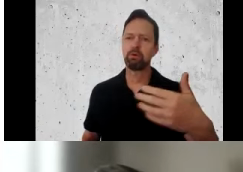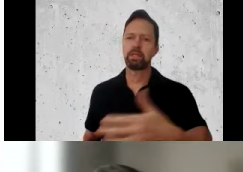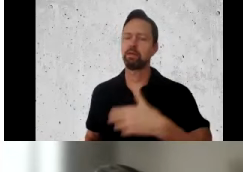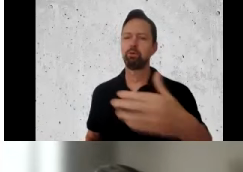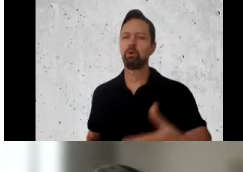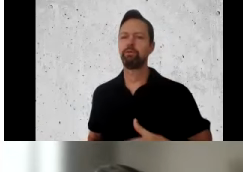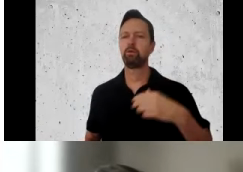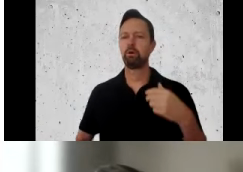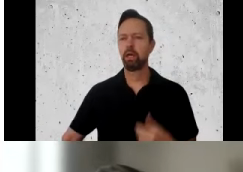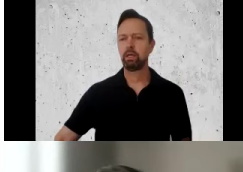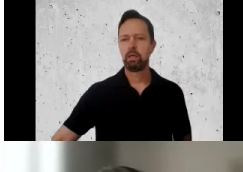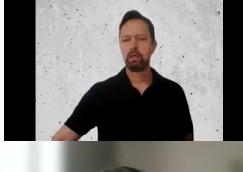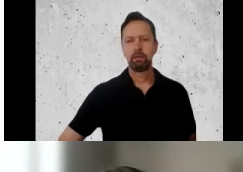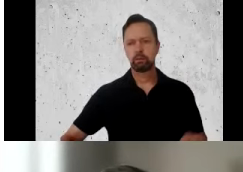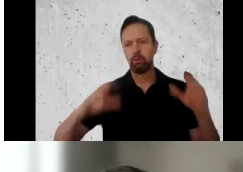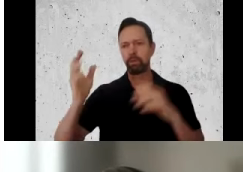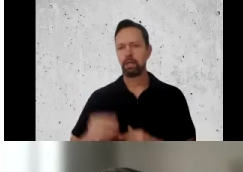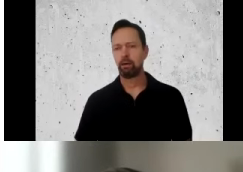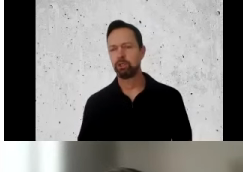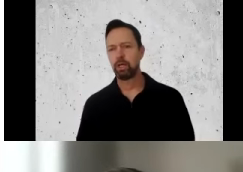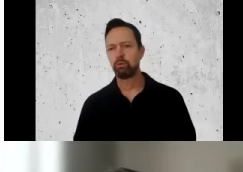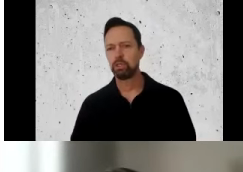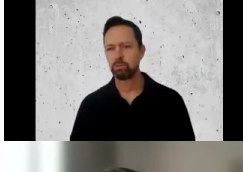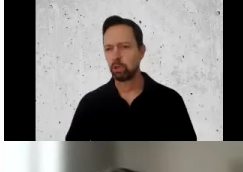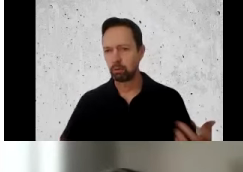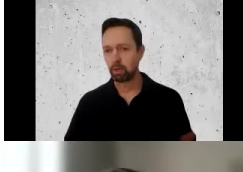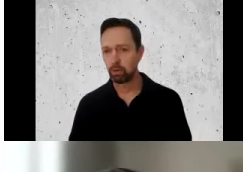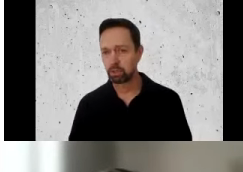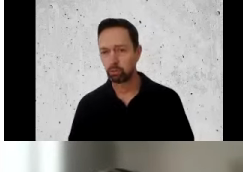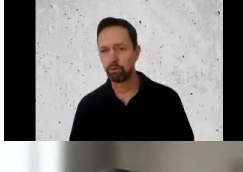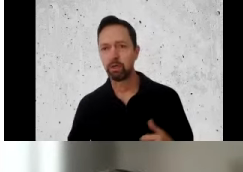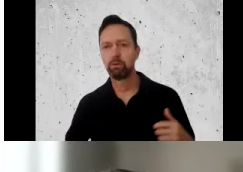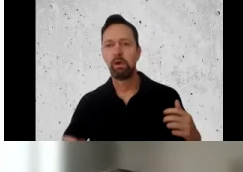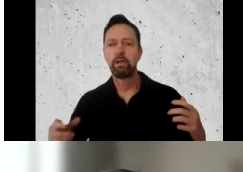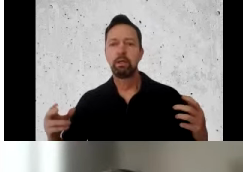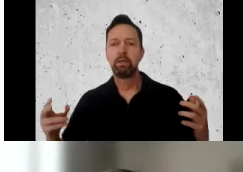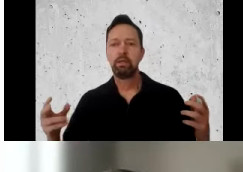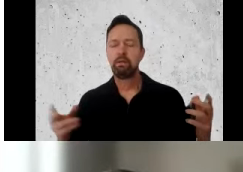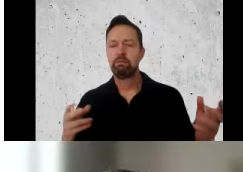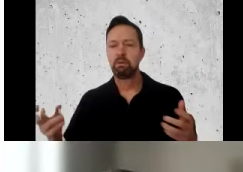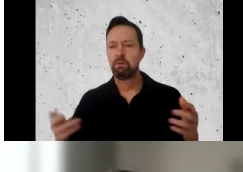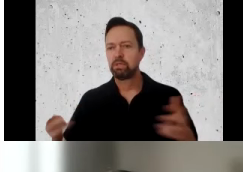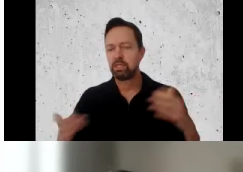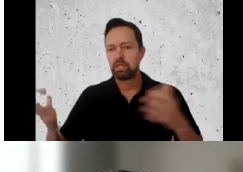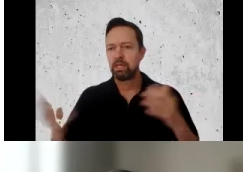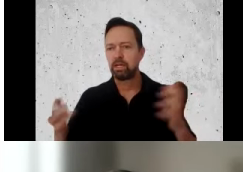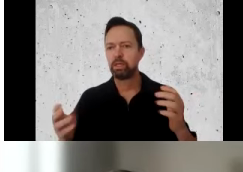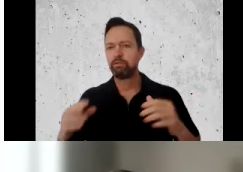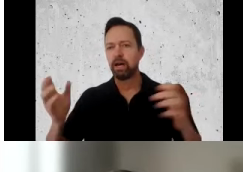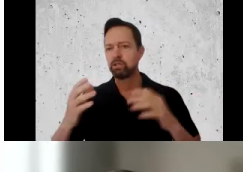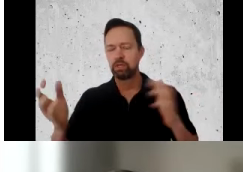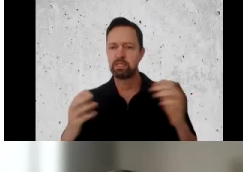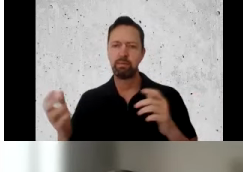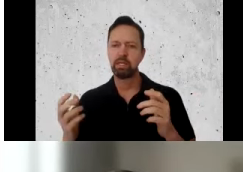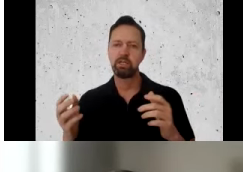tem uma concessão do governo, alguém compra lá o direito de explorar alguma coisa do governo e você acha que seria